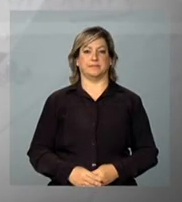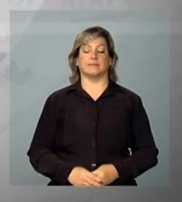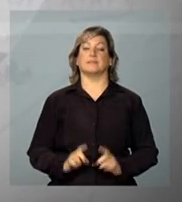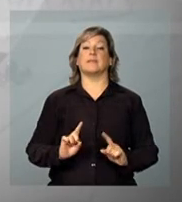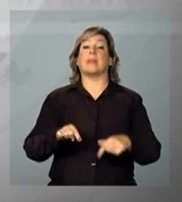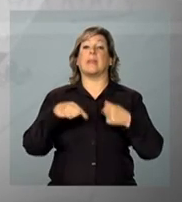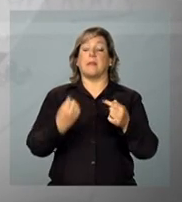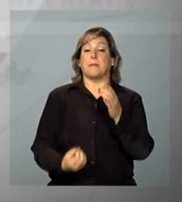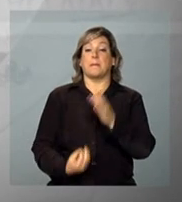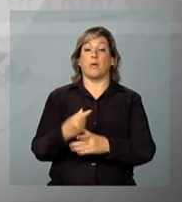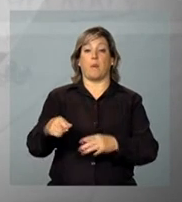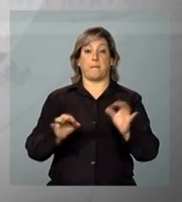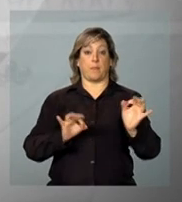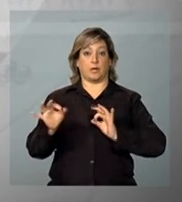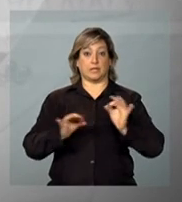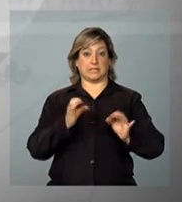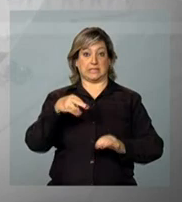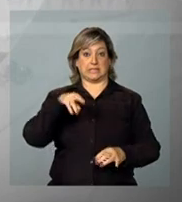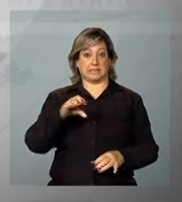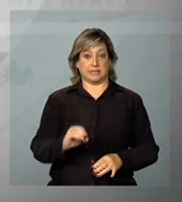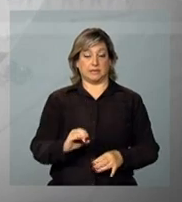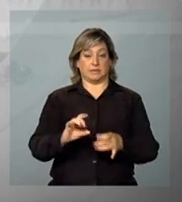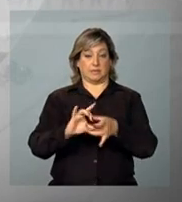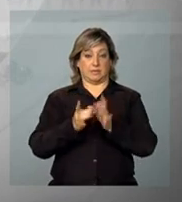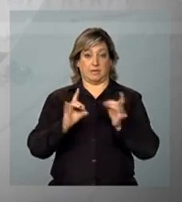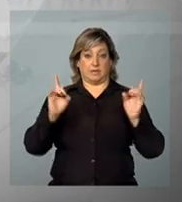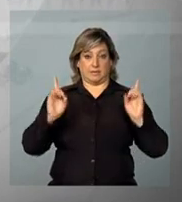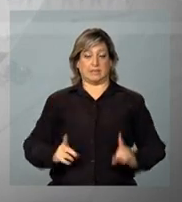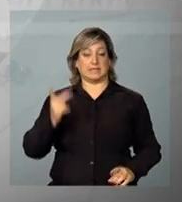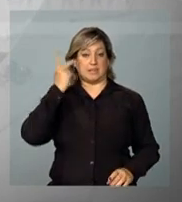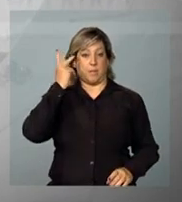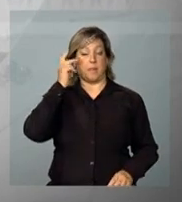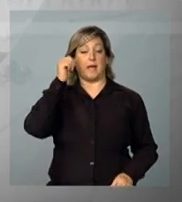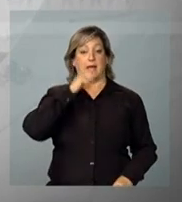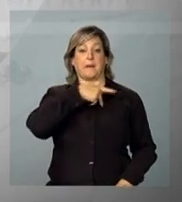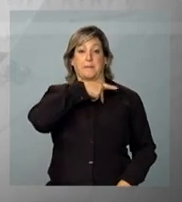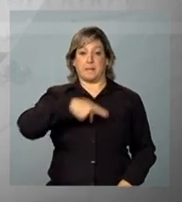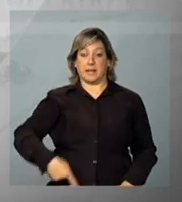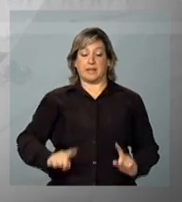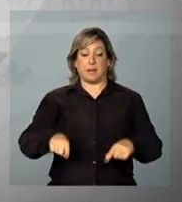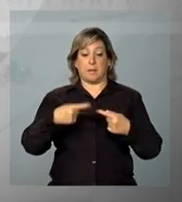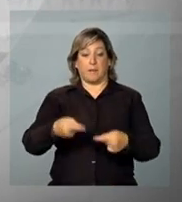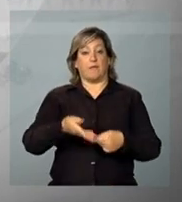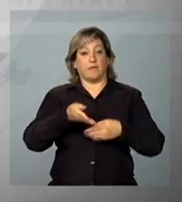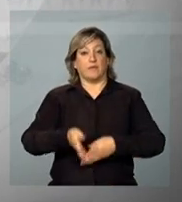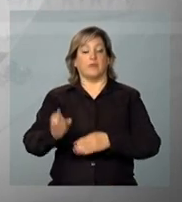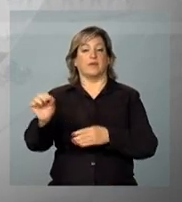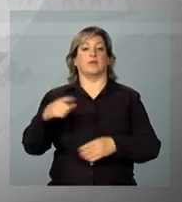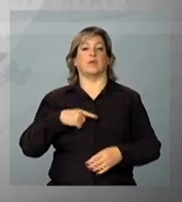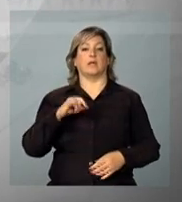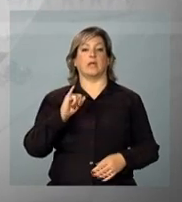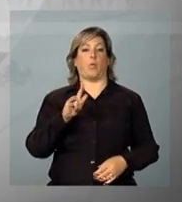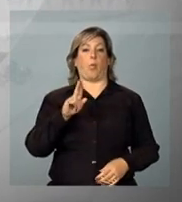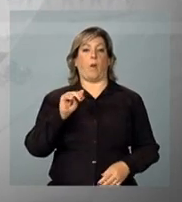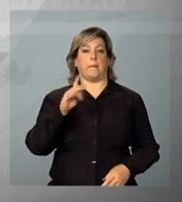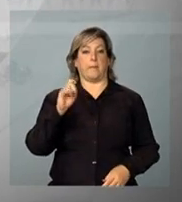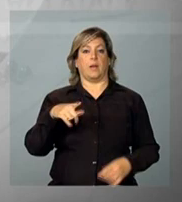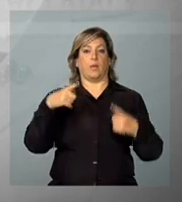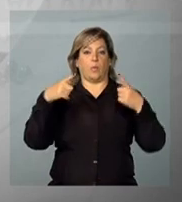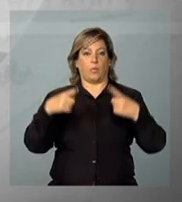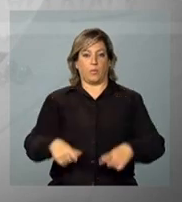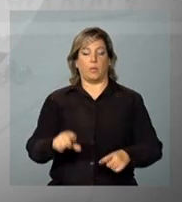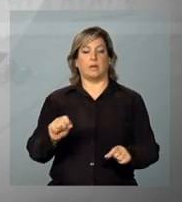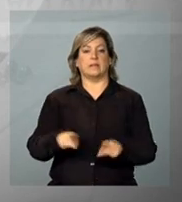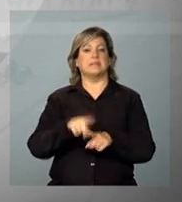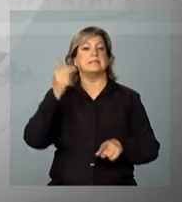o que após lançar o projecto do centro paraolímpico em São Paulo apresenta segue para o Residencial Iguape também na